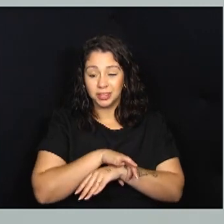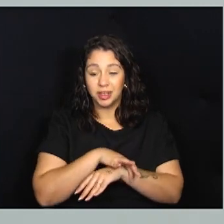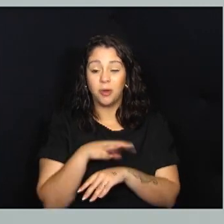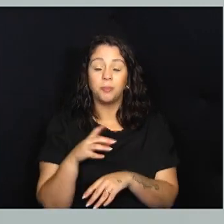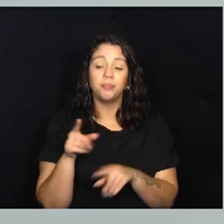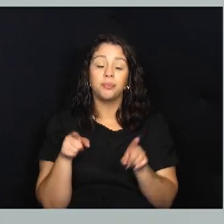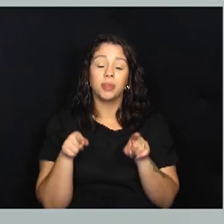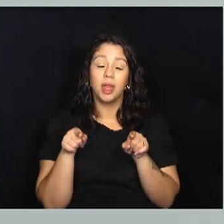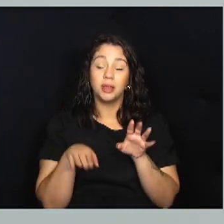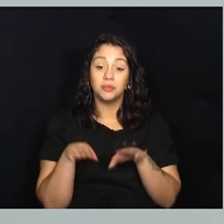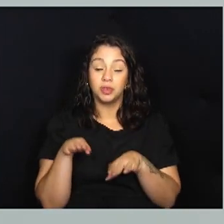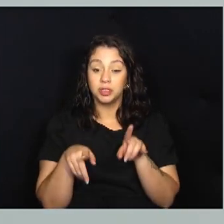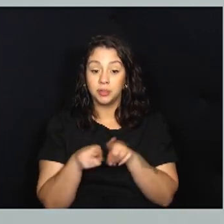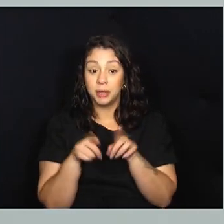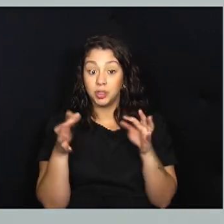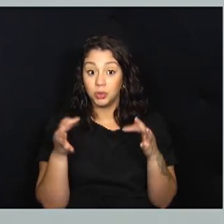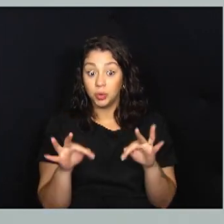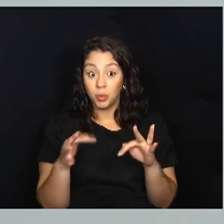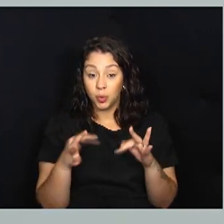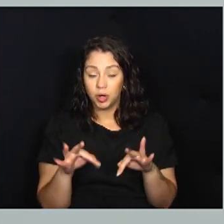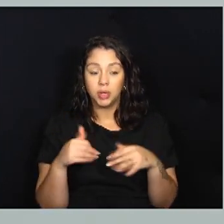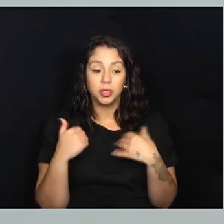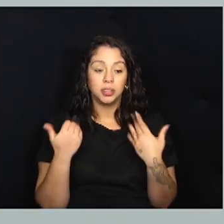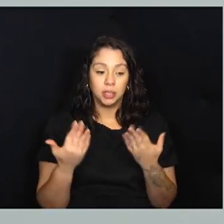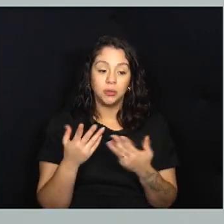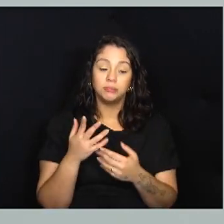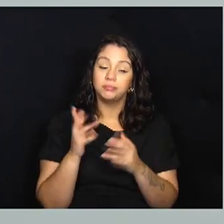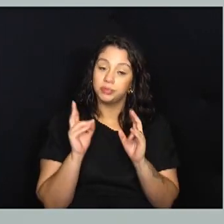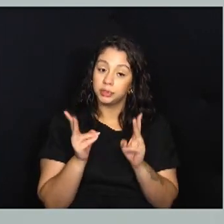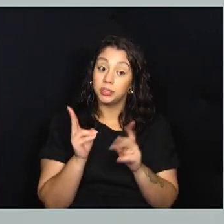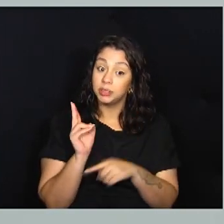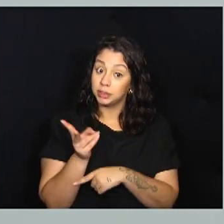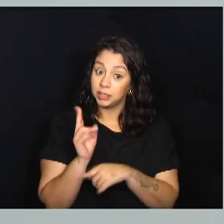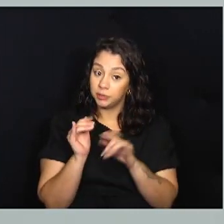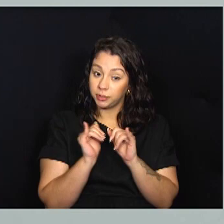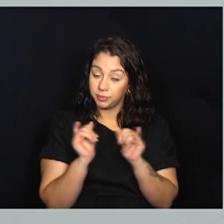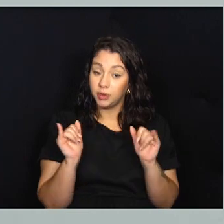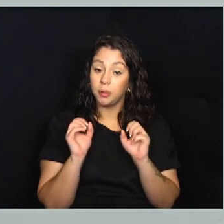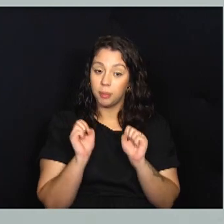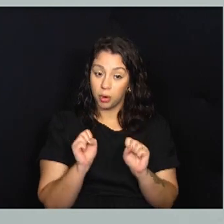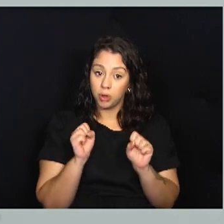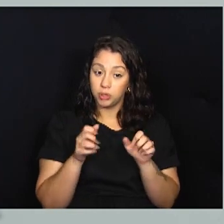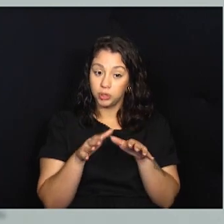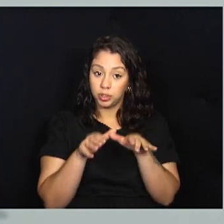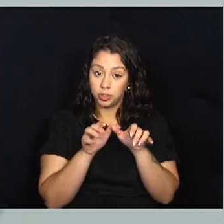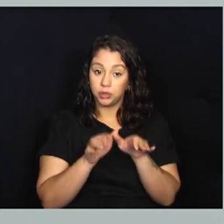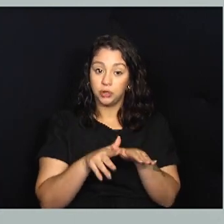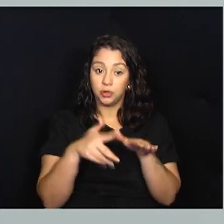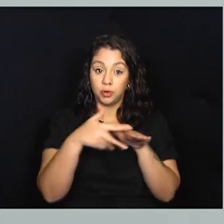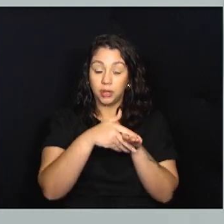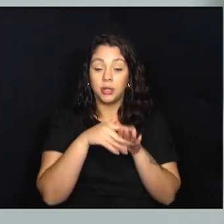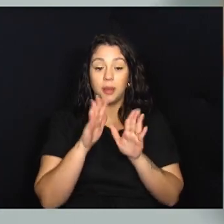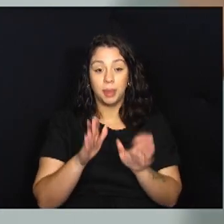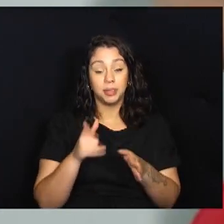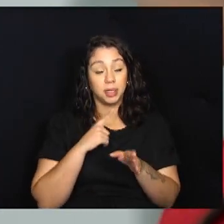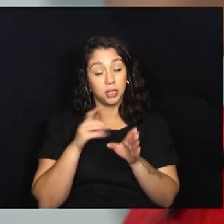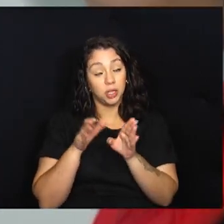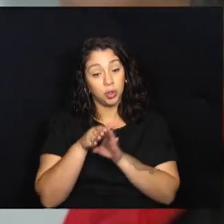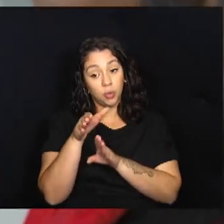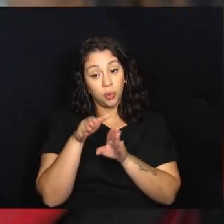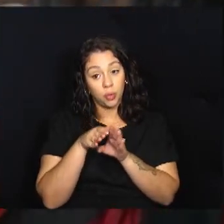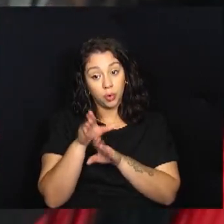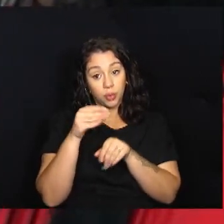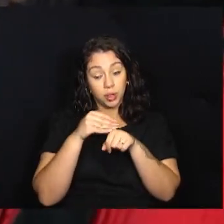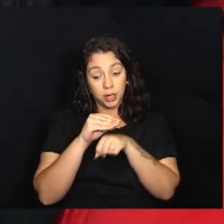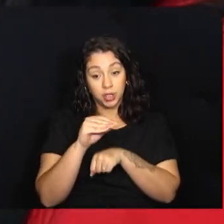vezes isso pode ocasionar dor. Então por isso que a gente fala, pode cortar, desde que seja orientado por um profissional